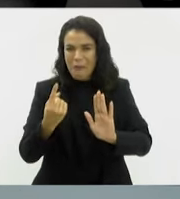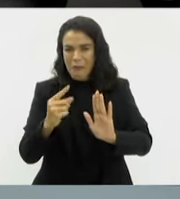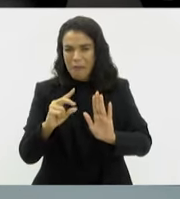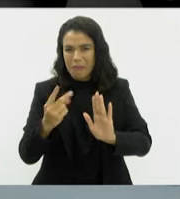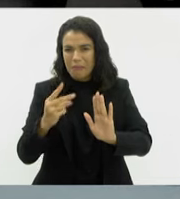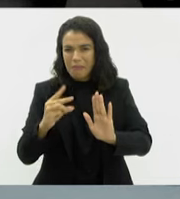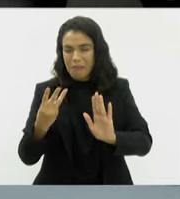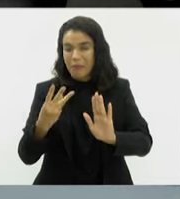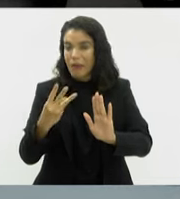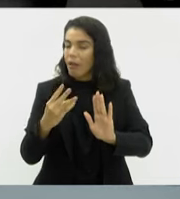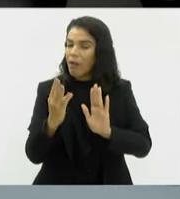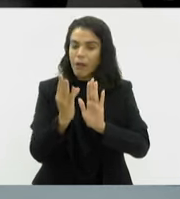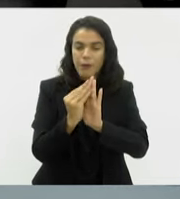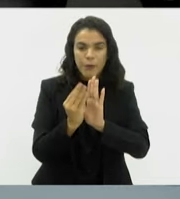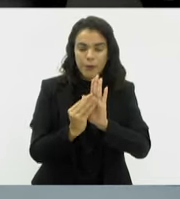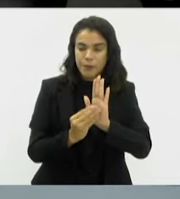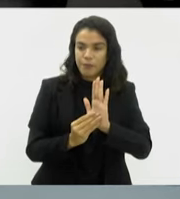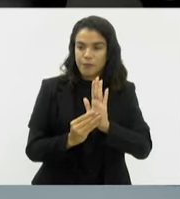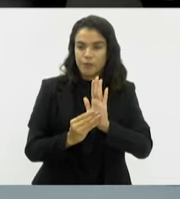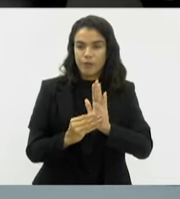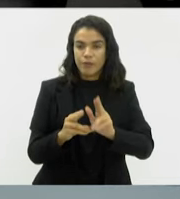esse conteúdo. Então,